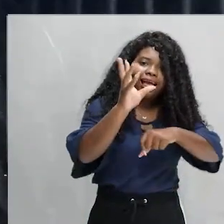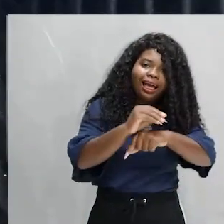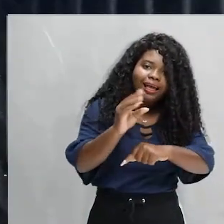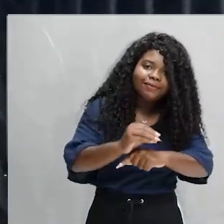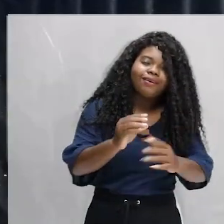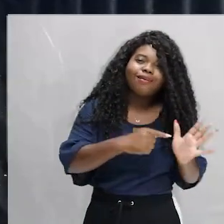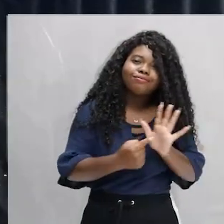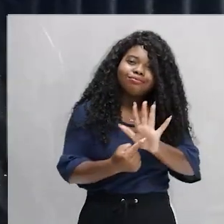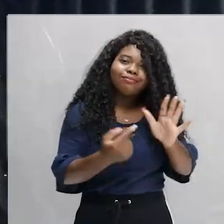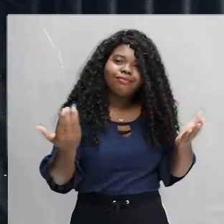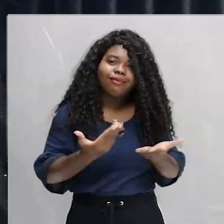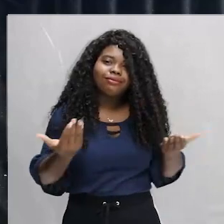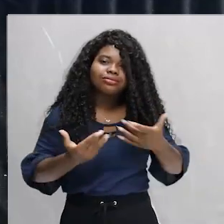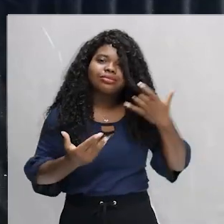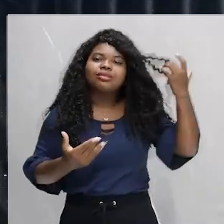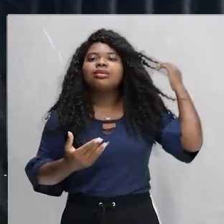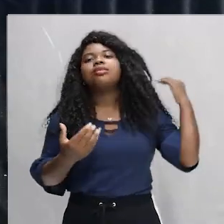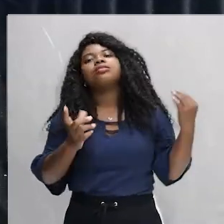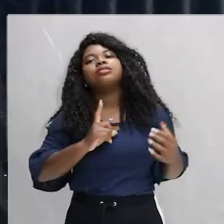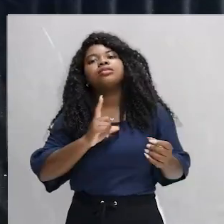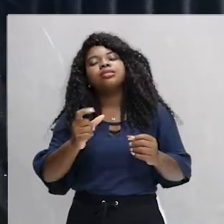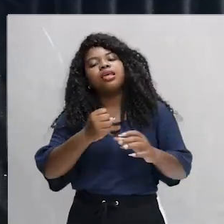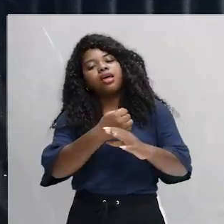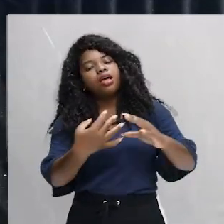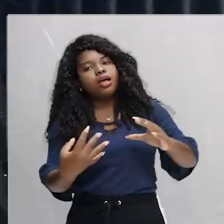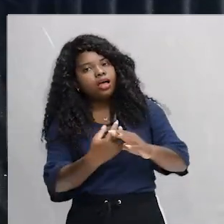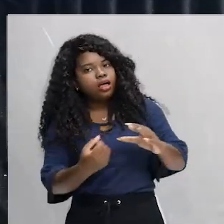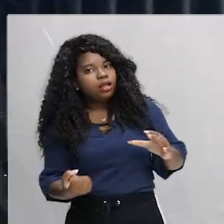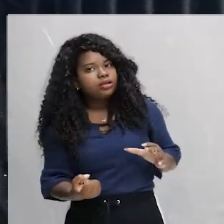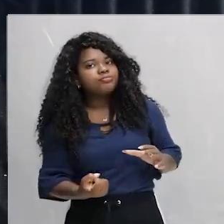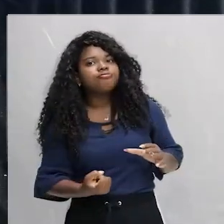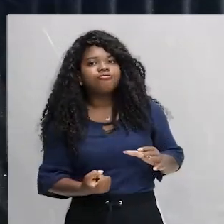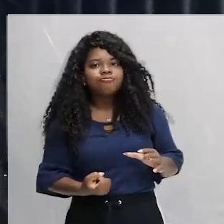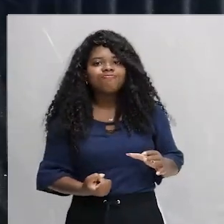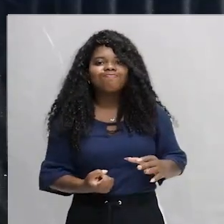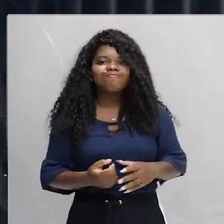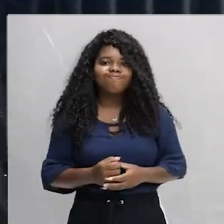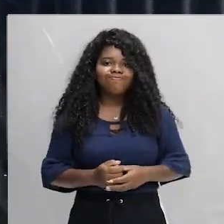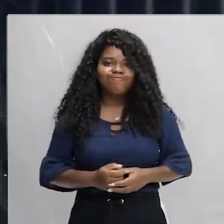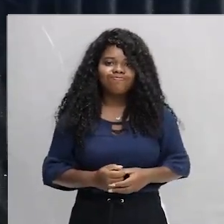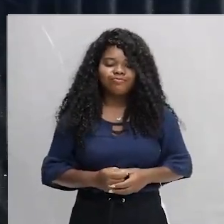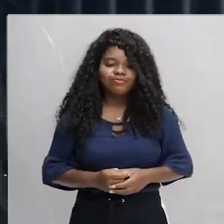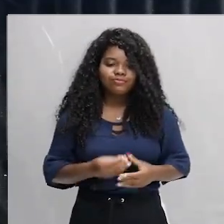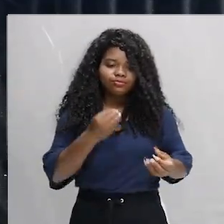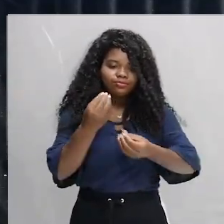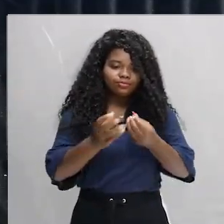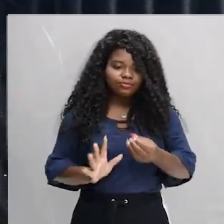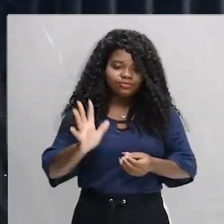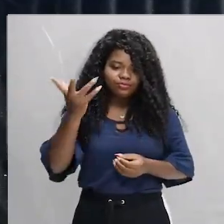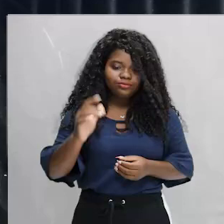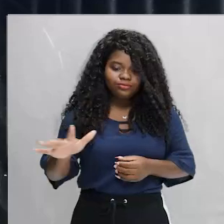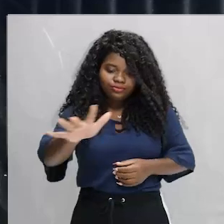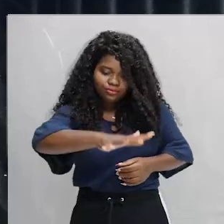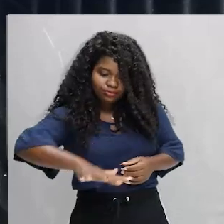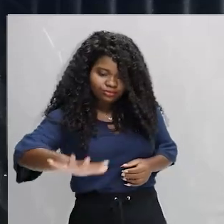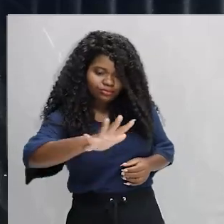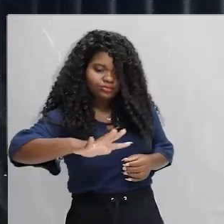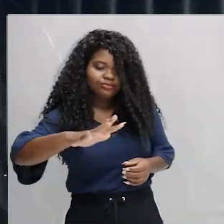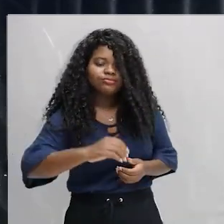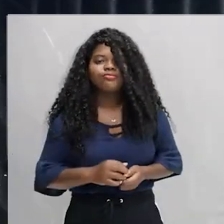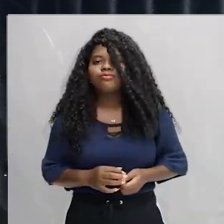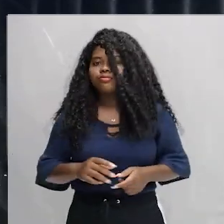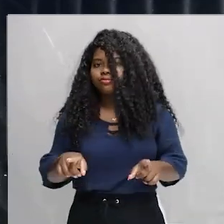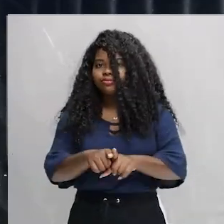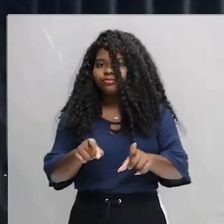foto, eu apresento características, né? Eu apresento situações que vão dizer como esses ambientes, no caso aqui,